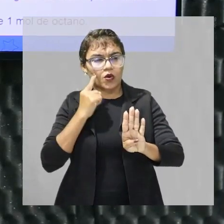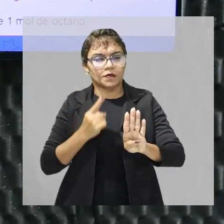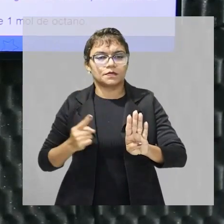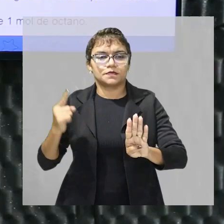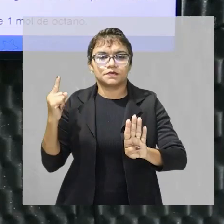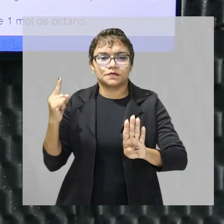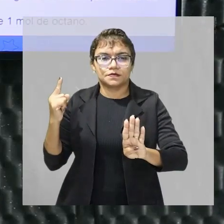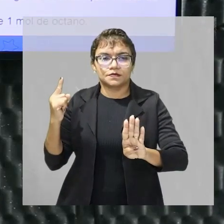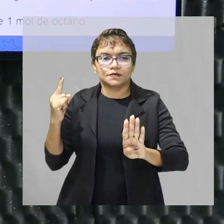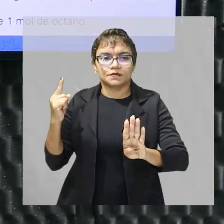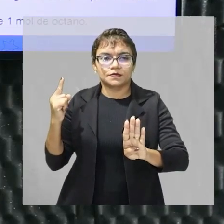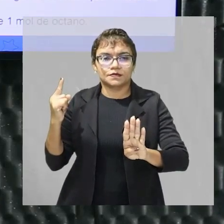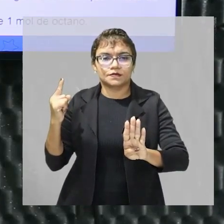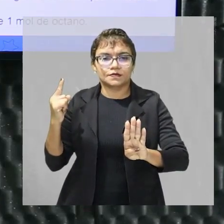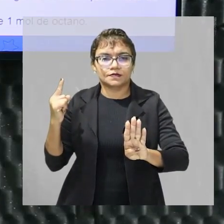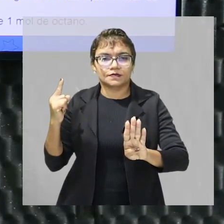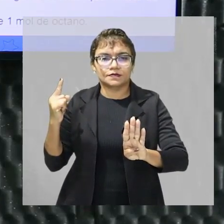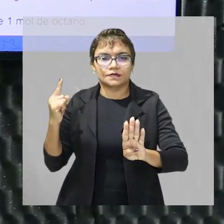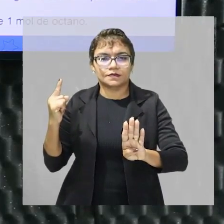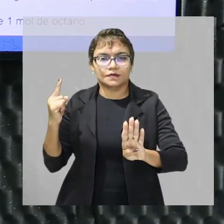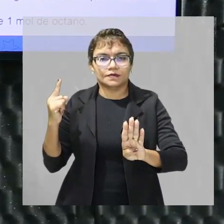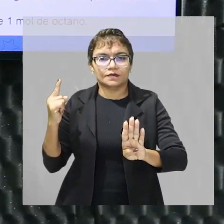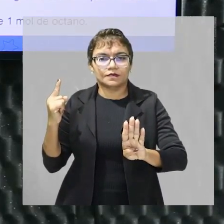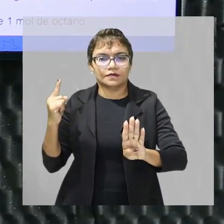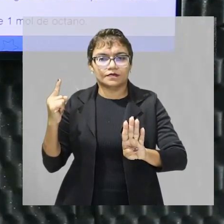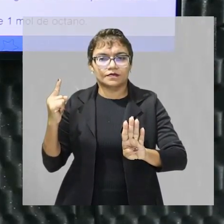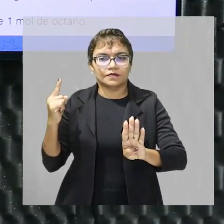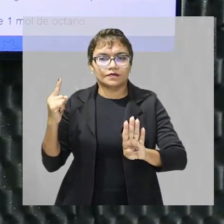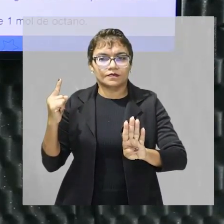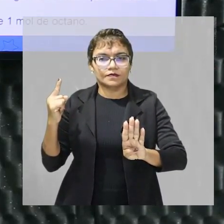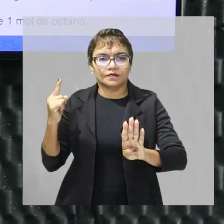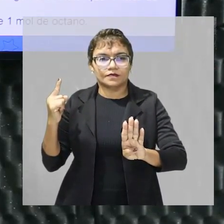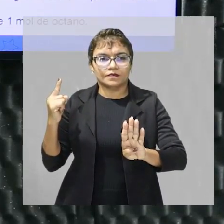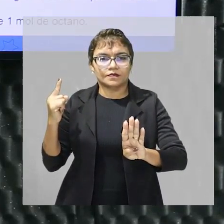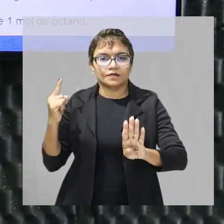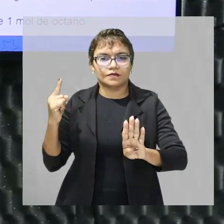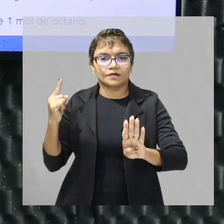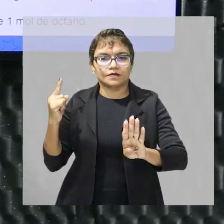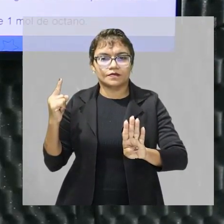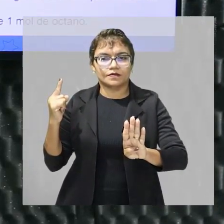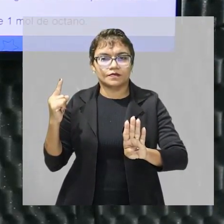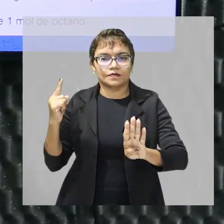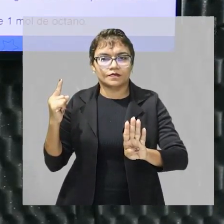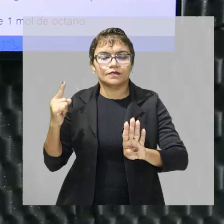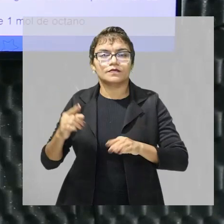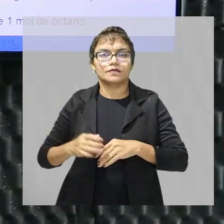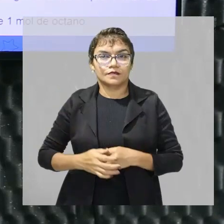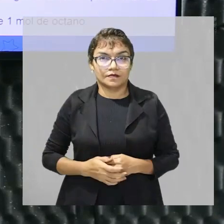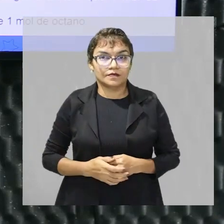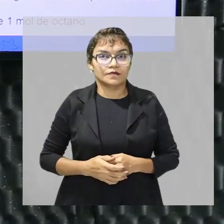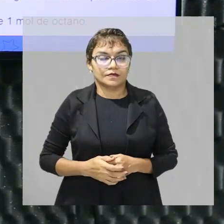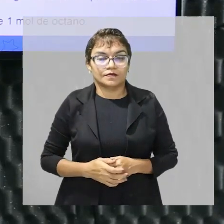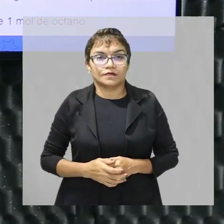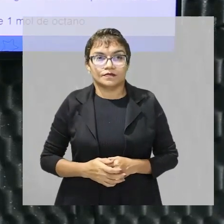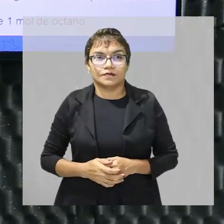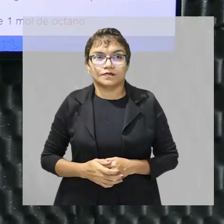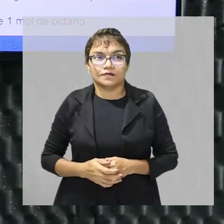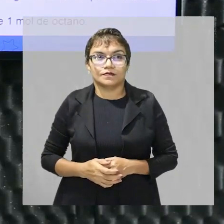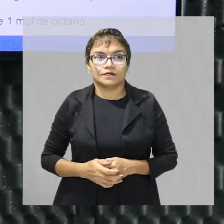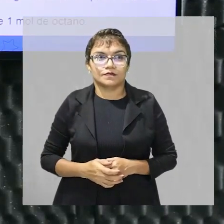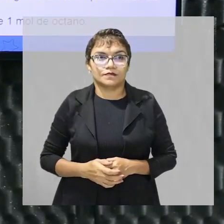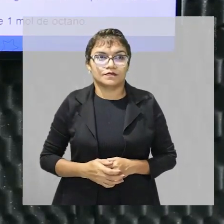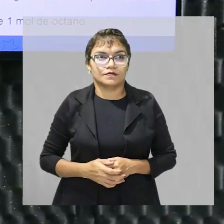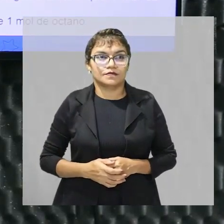octano, certo? Liberam 8 vezes mais gás carbônicos que a de 1 mol de